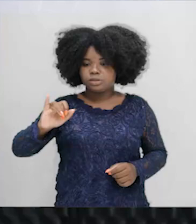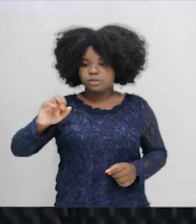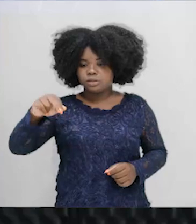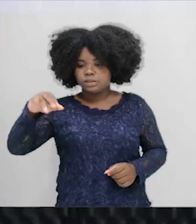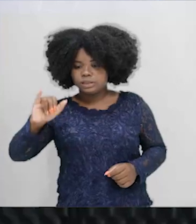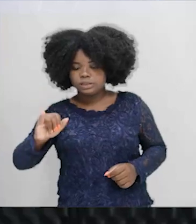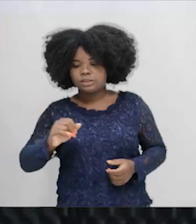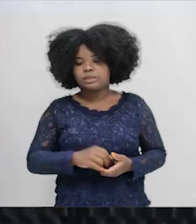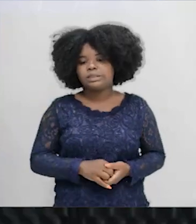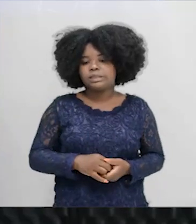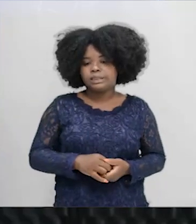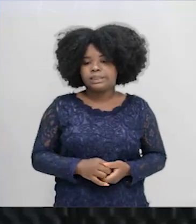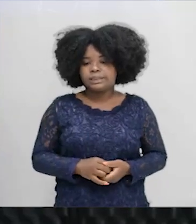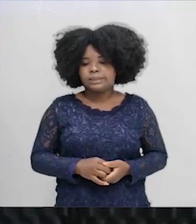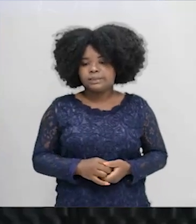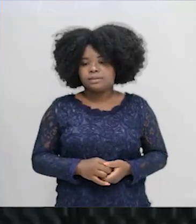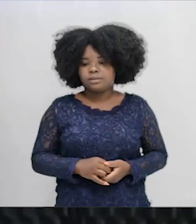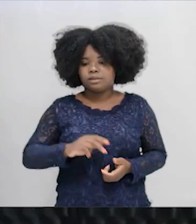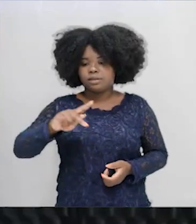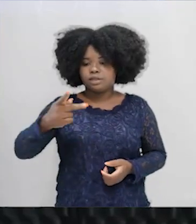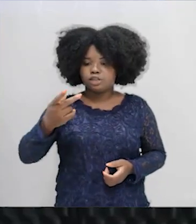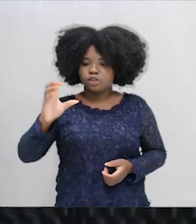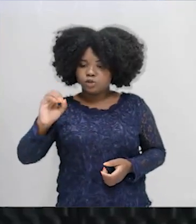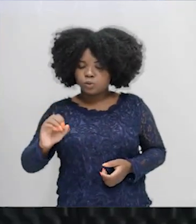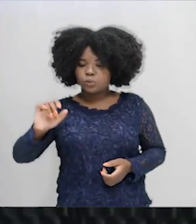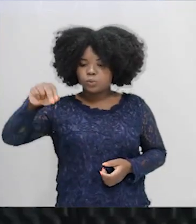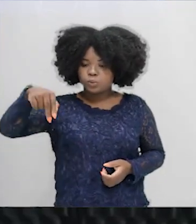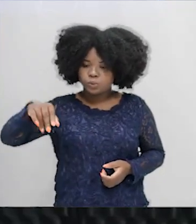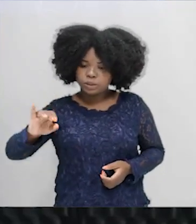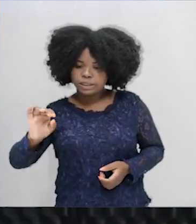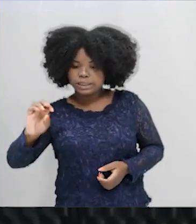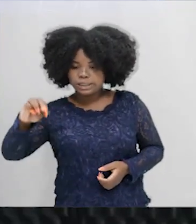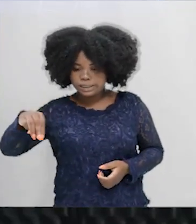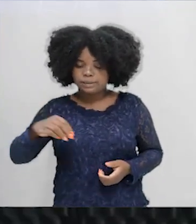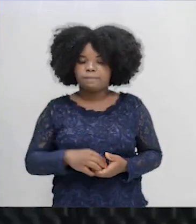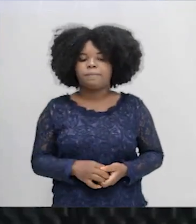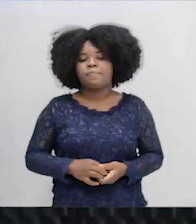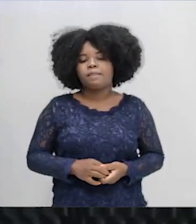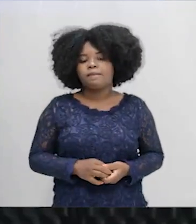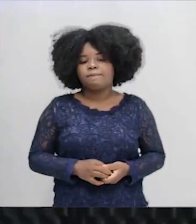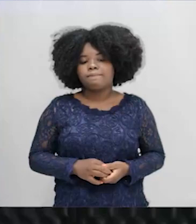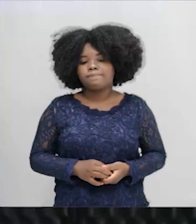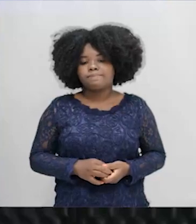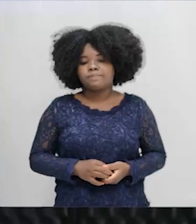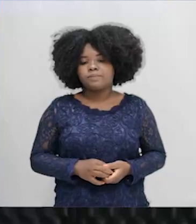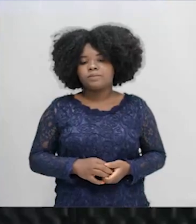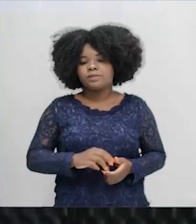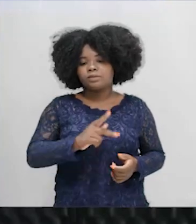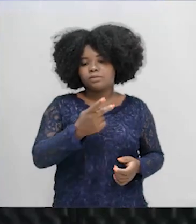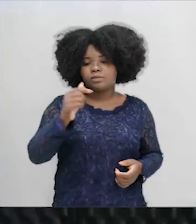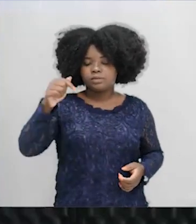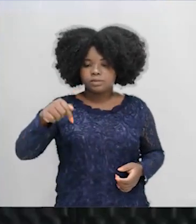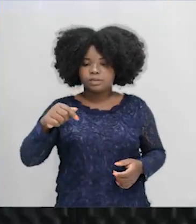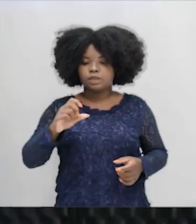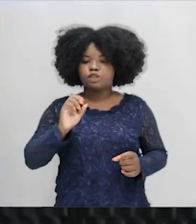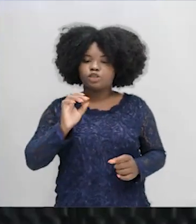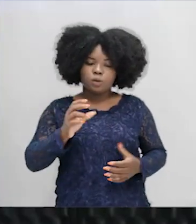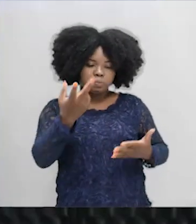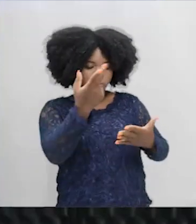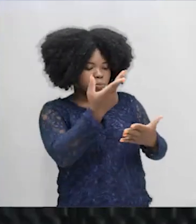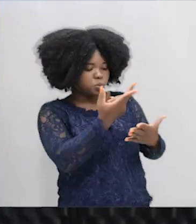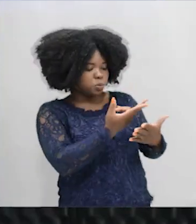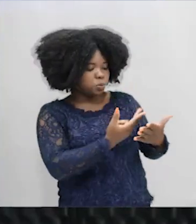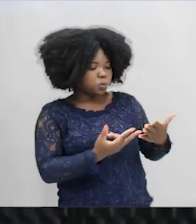1869. Só que ele não tinha noção do que ele estava fazendo. Então, ela não é uma história em quadrinhos especificamente, sim o esboço de como